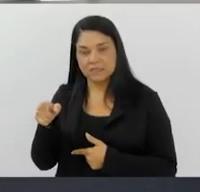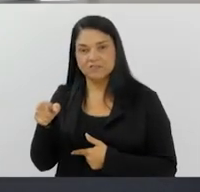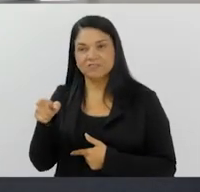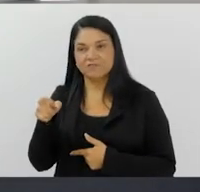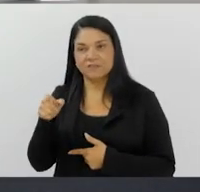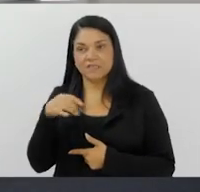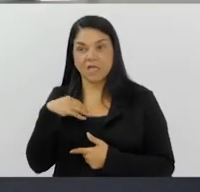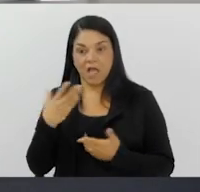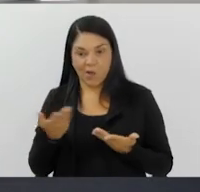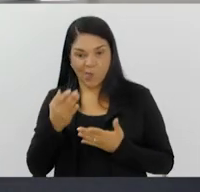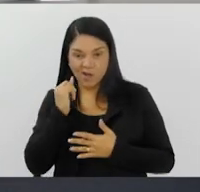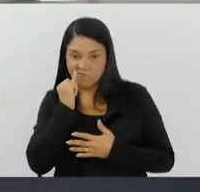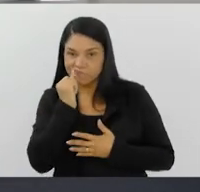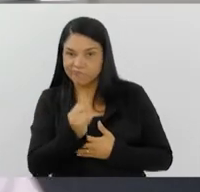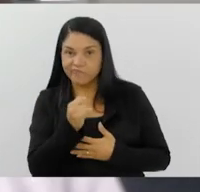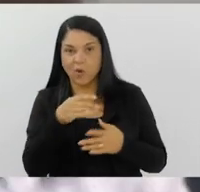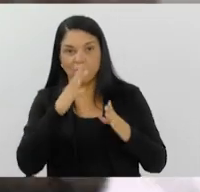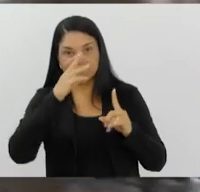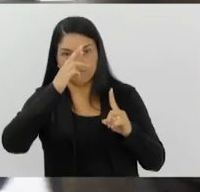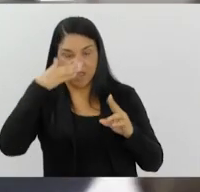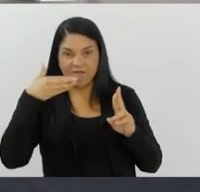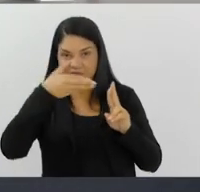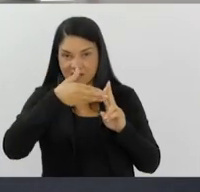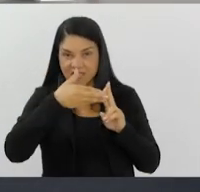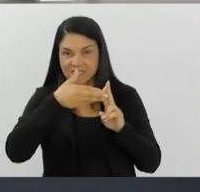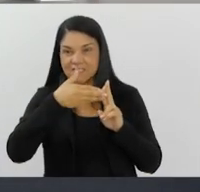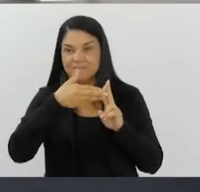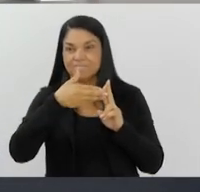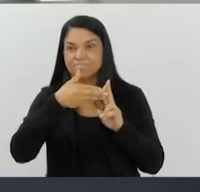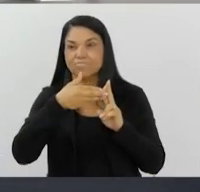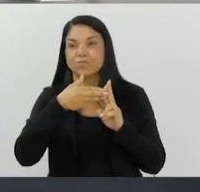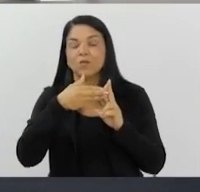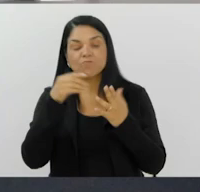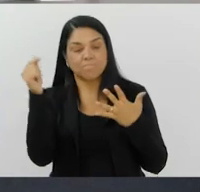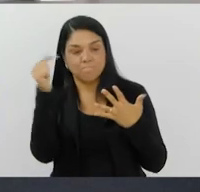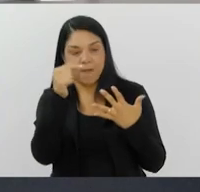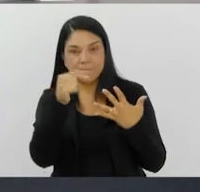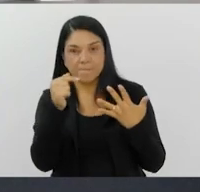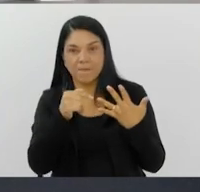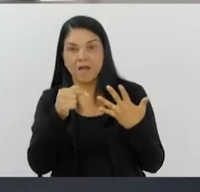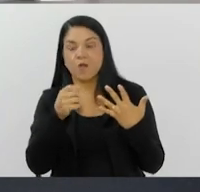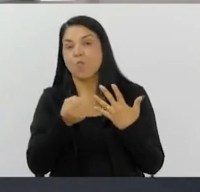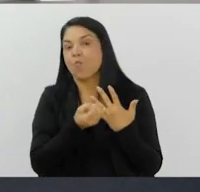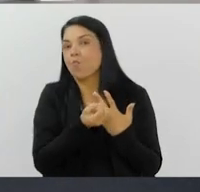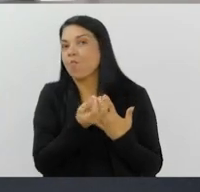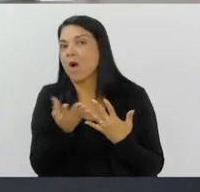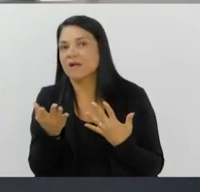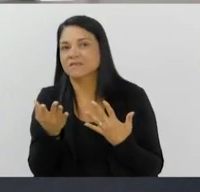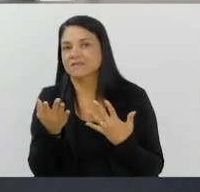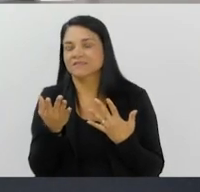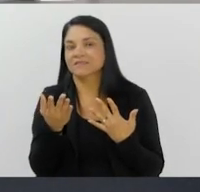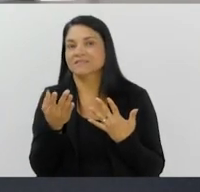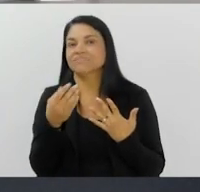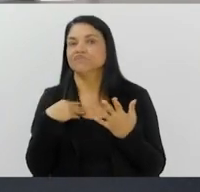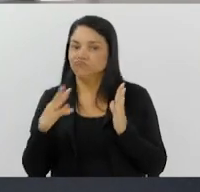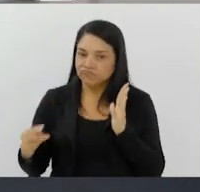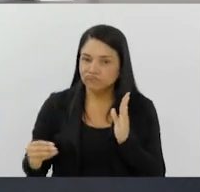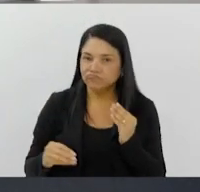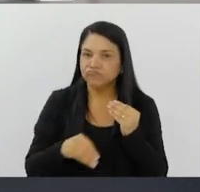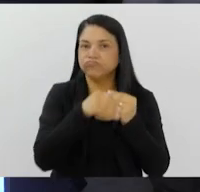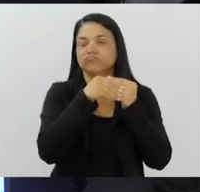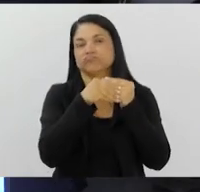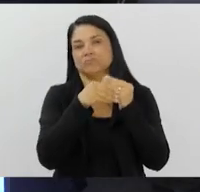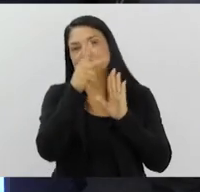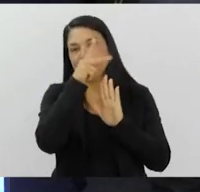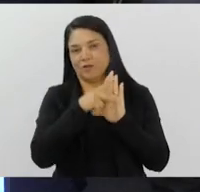fez referência você mencionasse exatamente qua foram essas para eventualmente a gente também já incorporar no